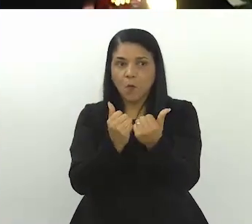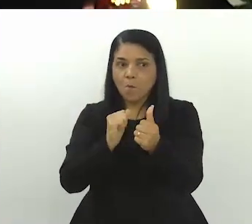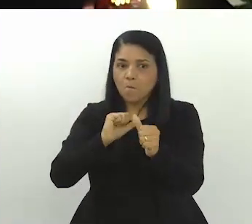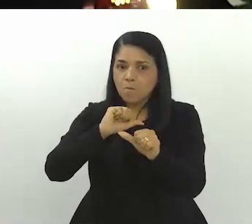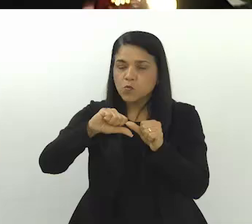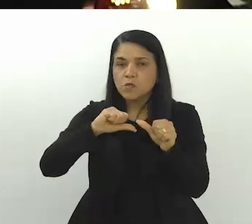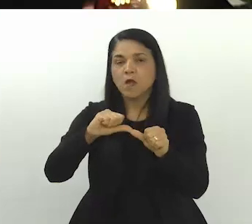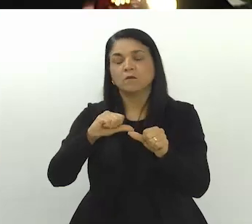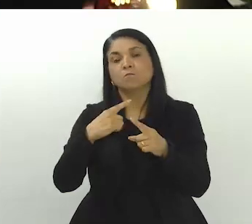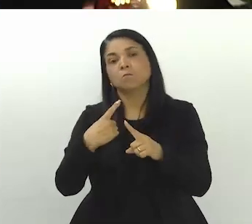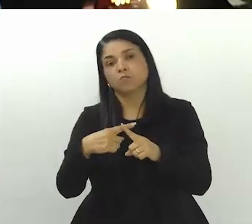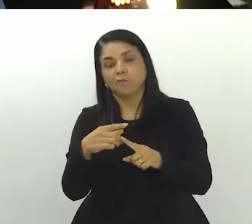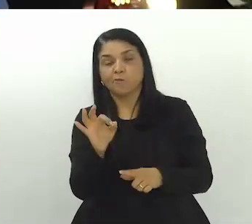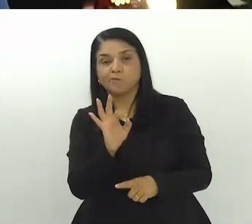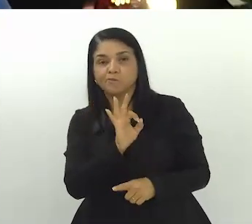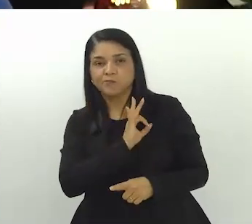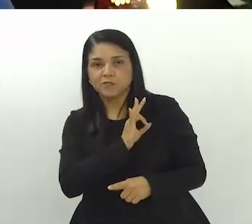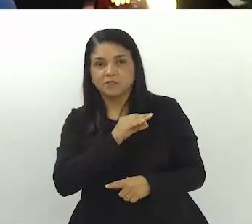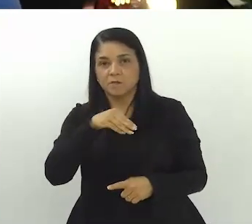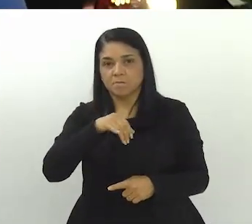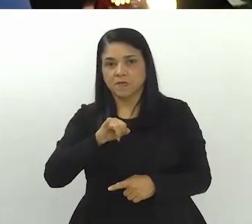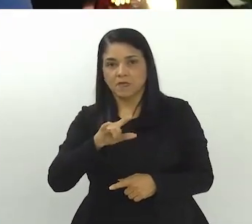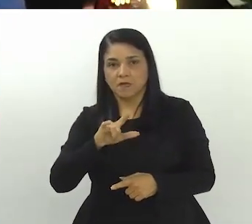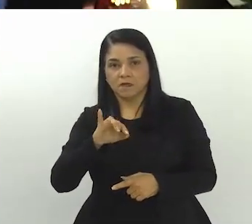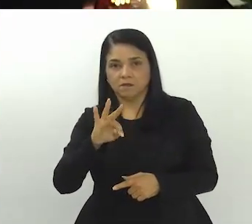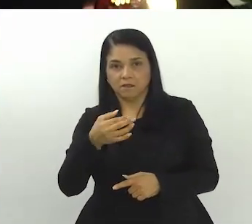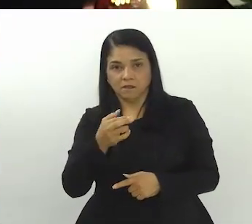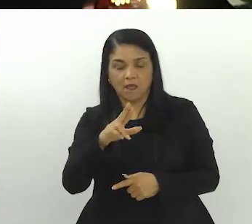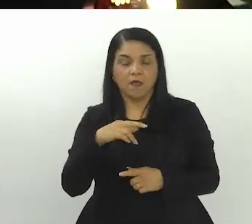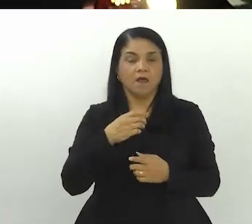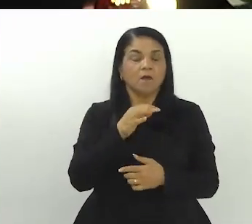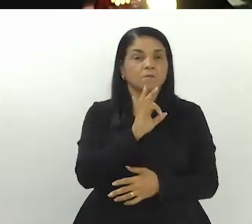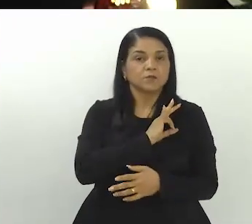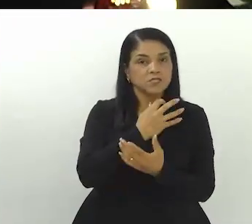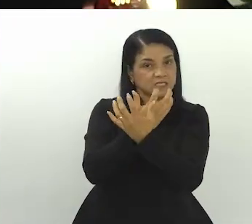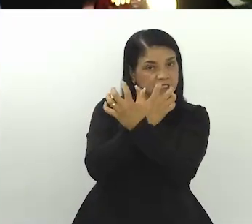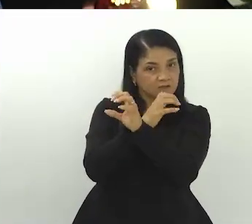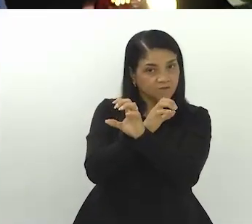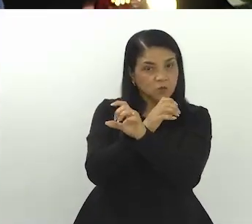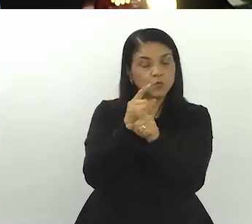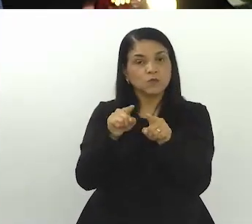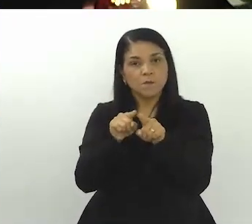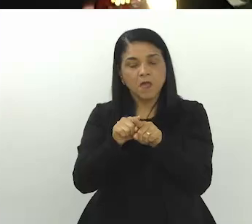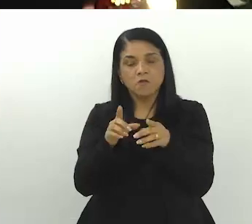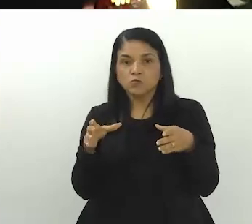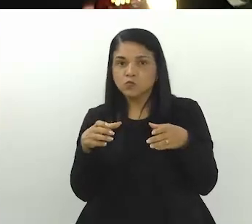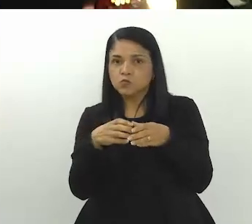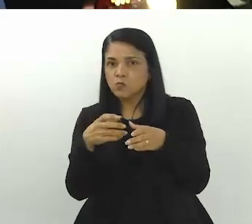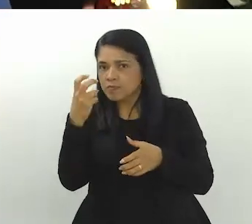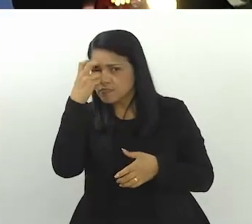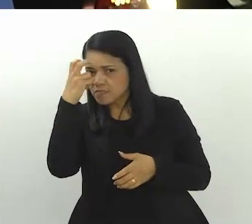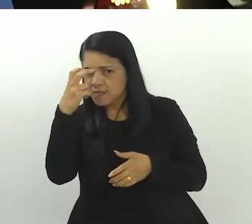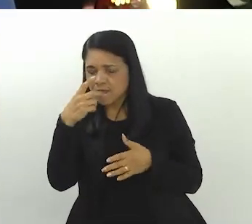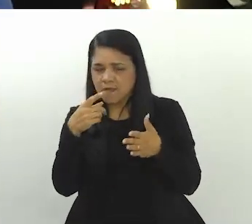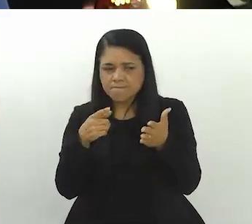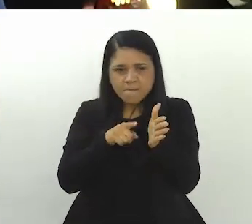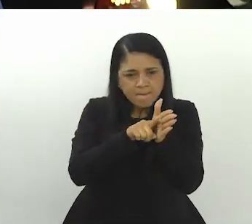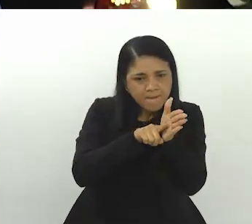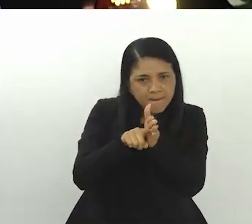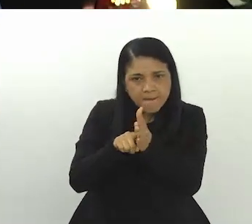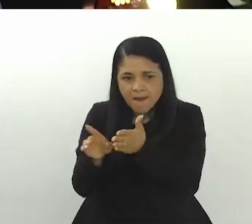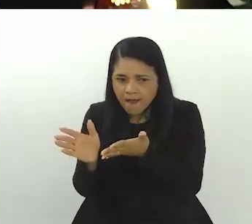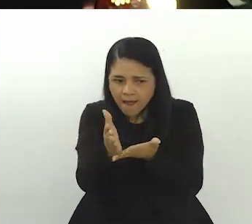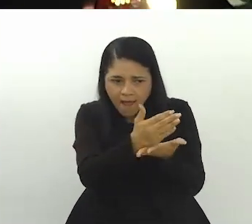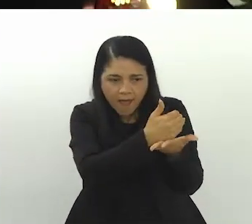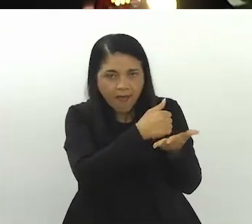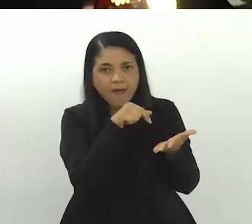a polícia militar, a polícia civil, os órgãos de inteligência começaram a mapear. Aí